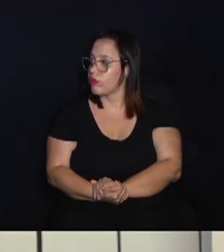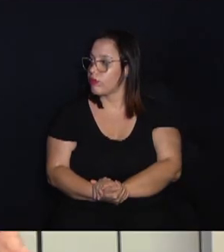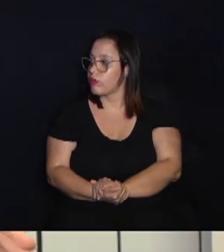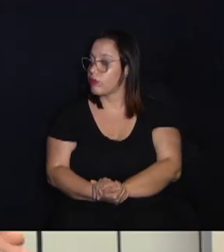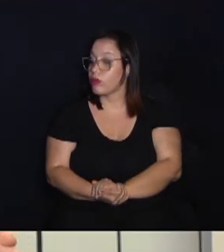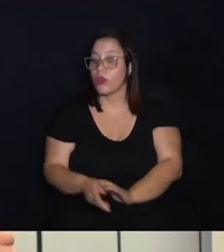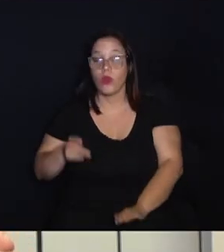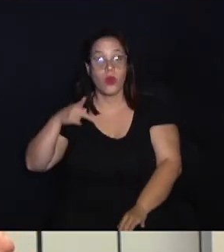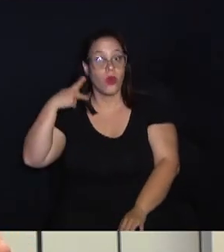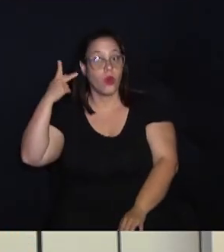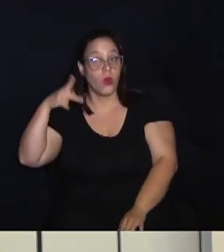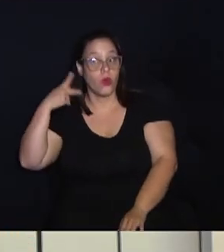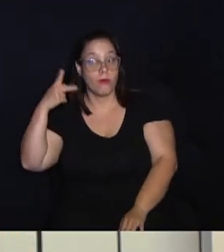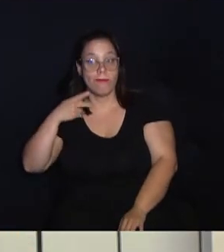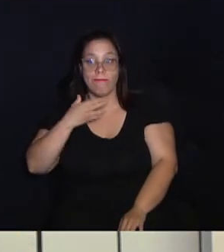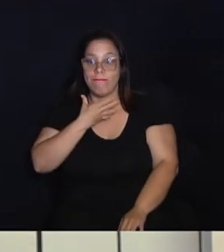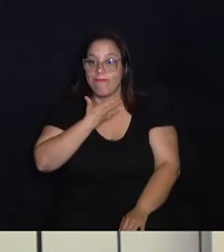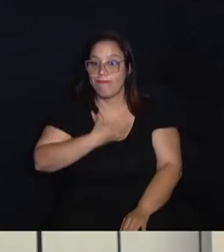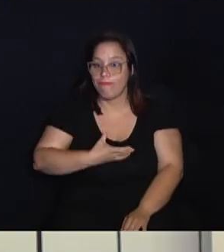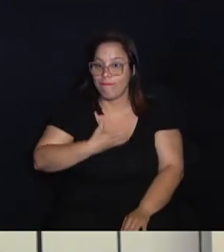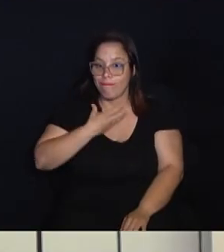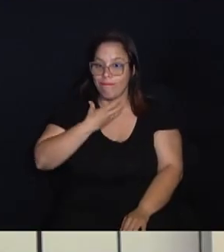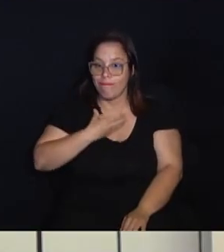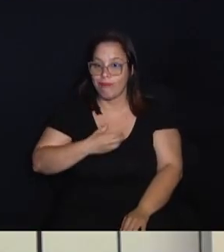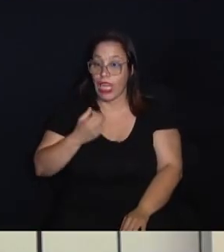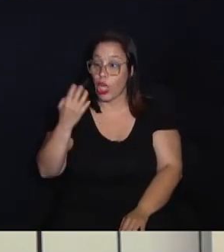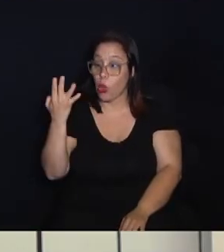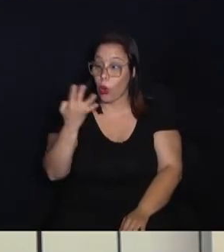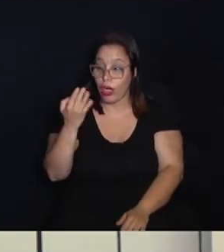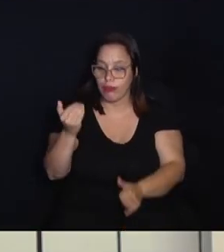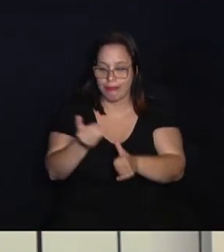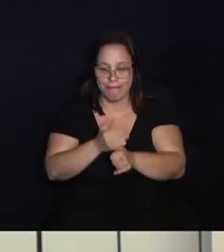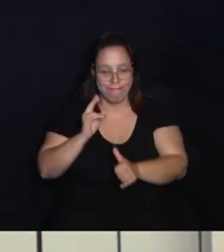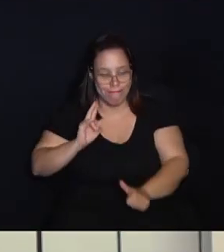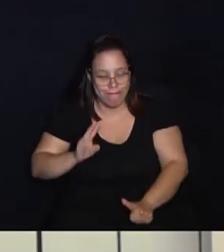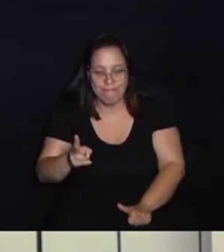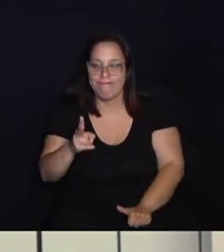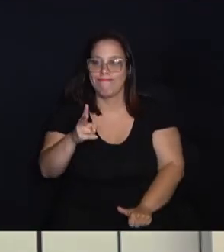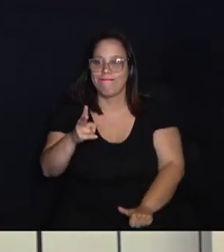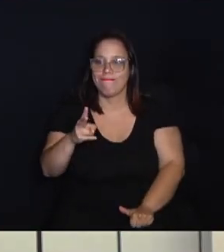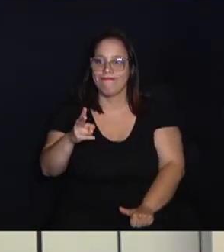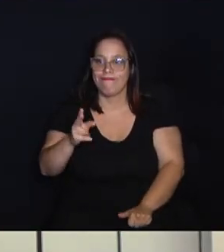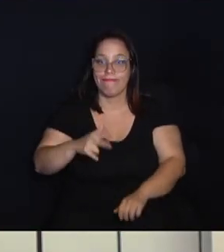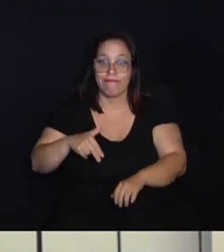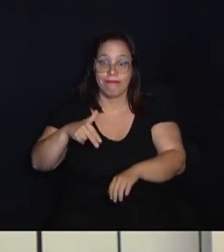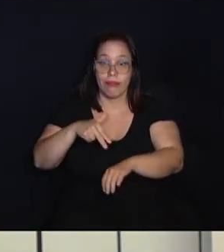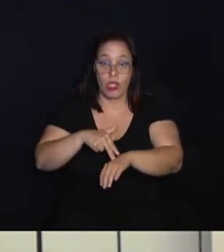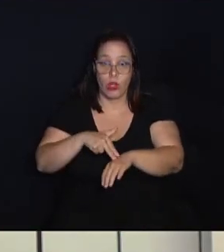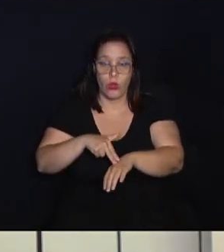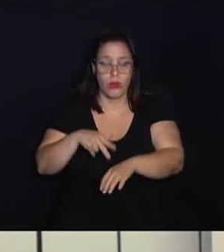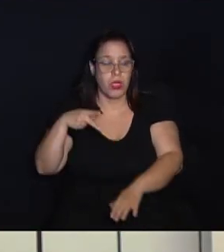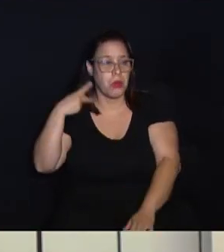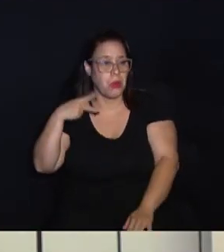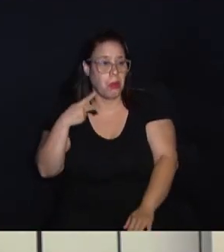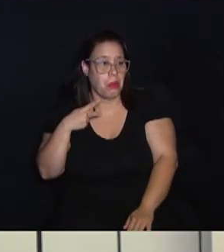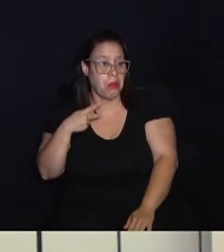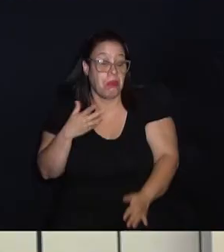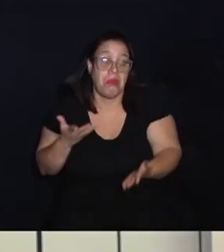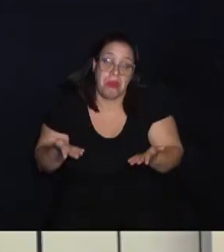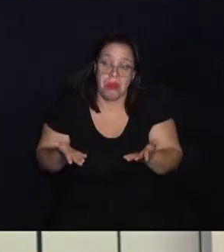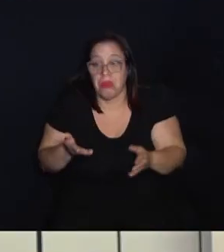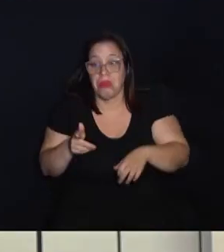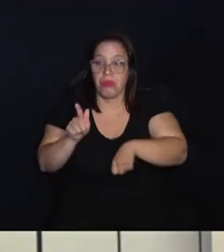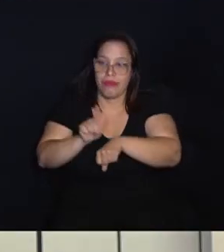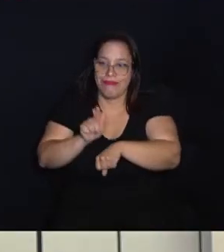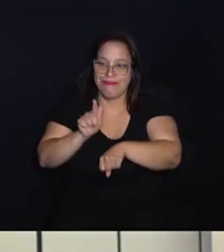O vereador Carmo Luiz está no 4º mandato consecutivo. Sobre o início na política, carreira